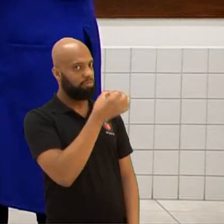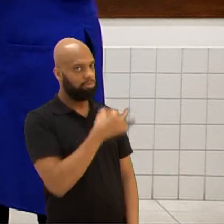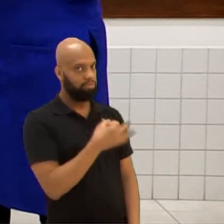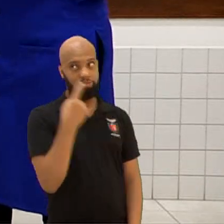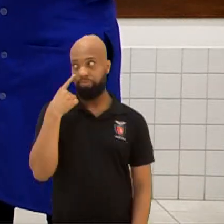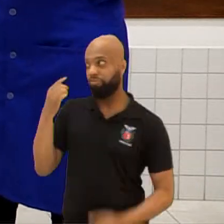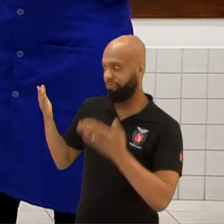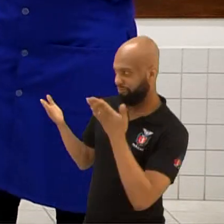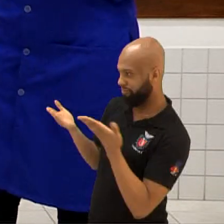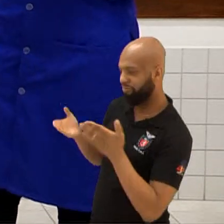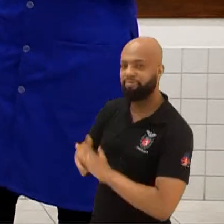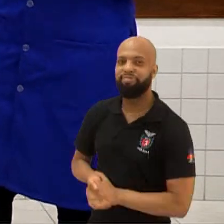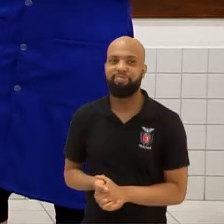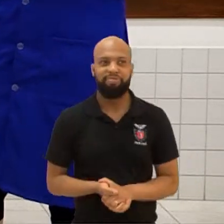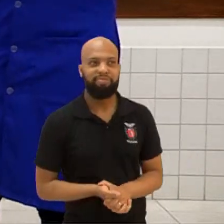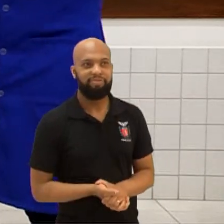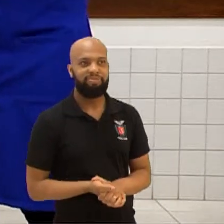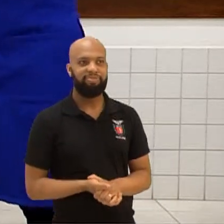lá, então.